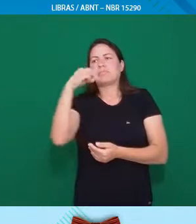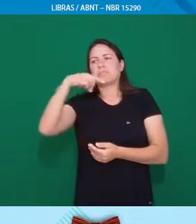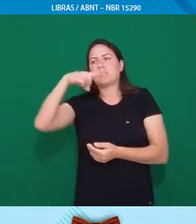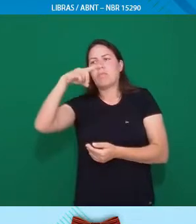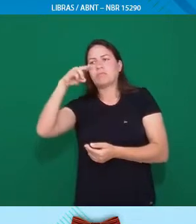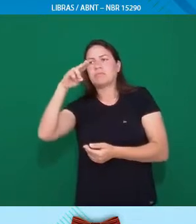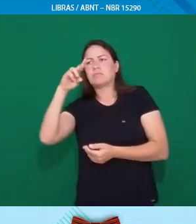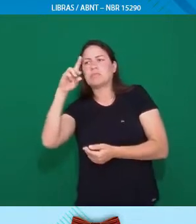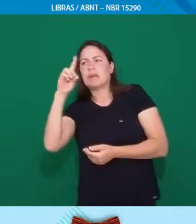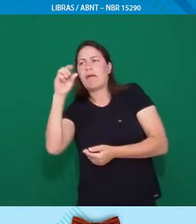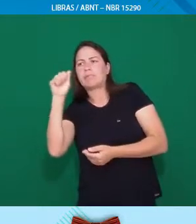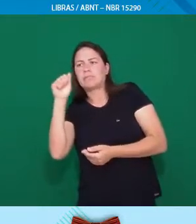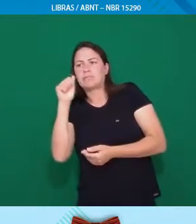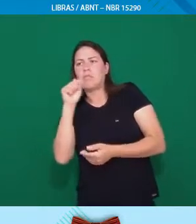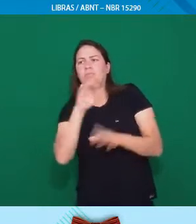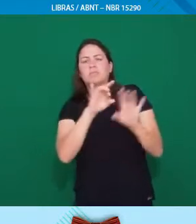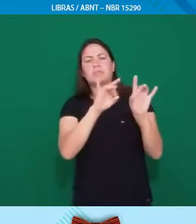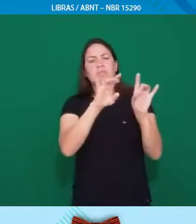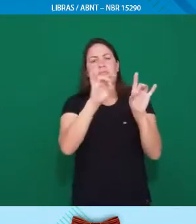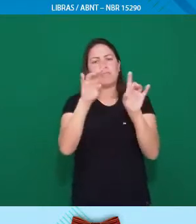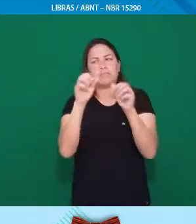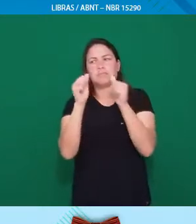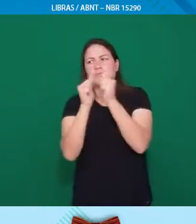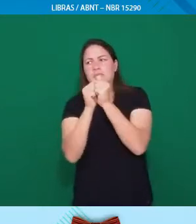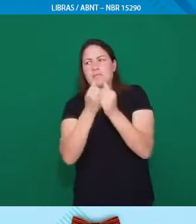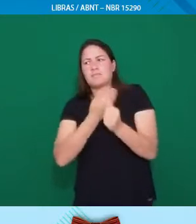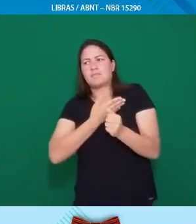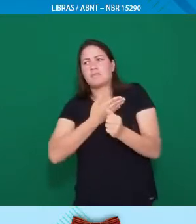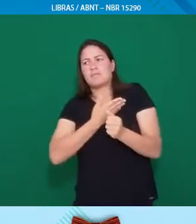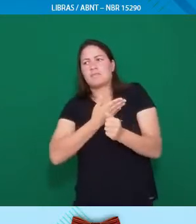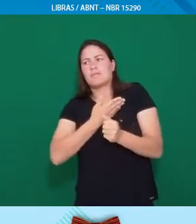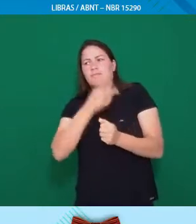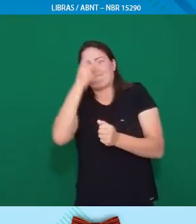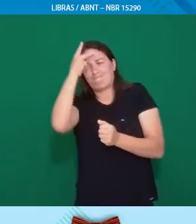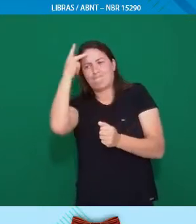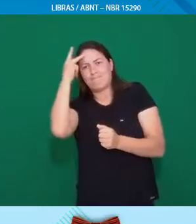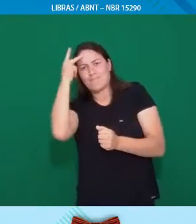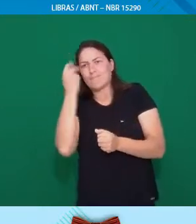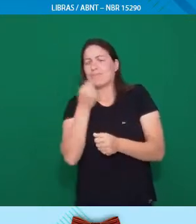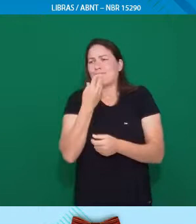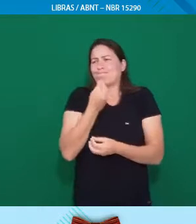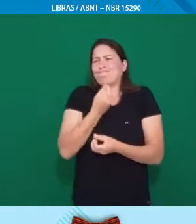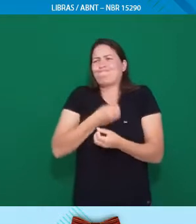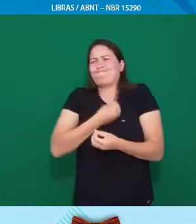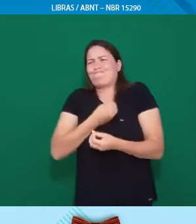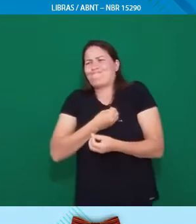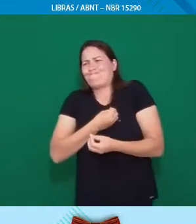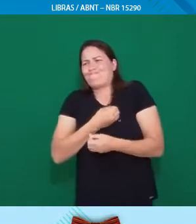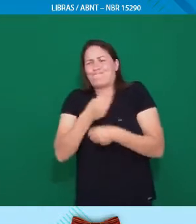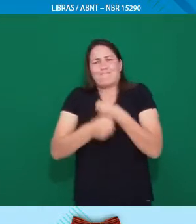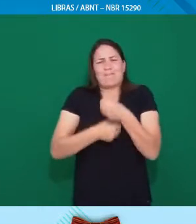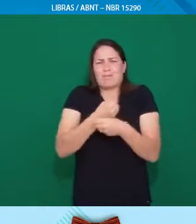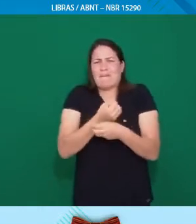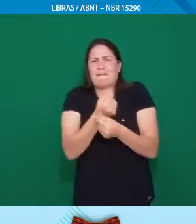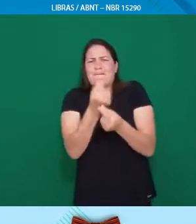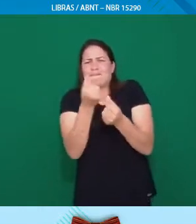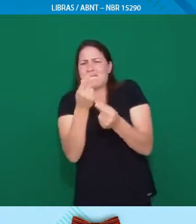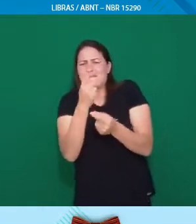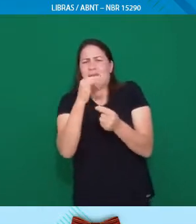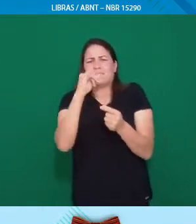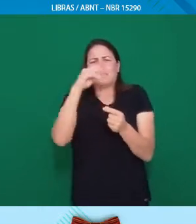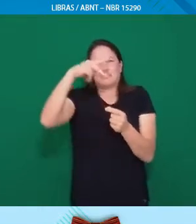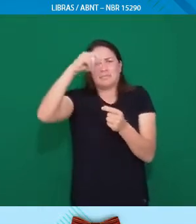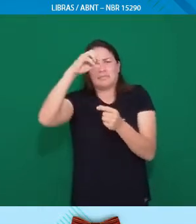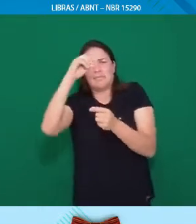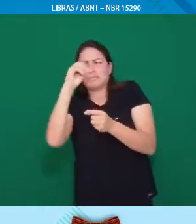entre elas empreender pastelzinho recorrer a colocarem os amigos e já muitos anos então entra recebe uma porcentagem nossos